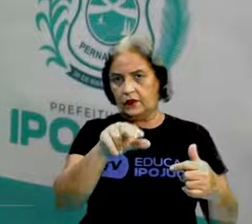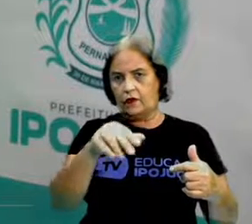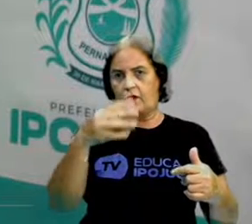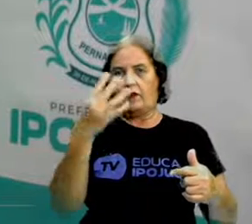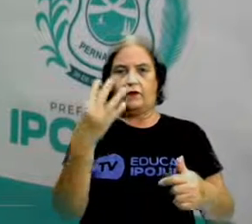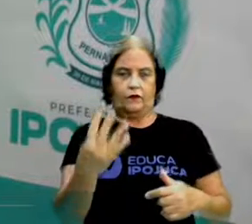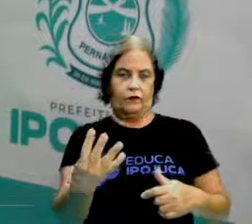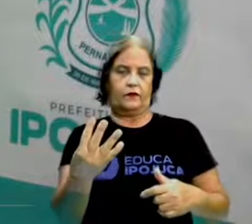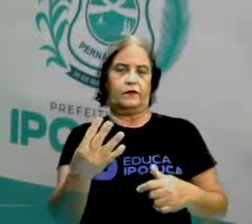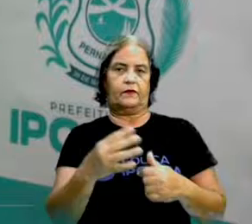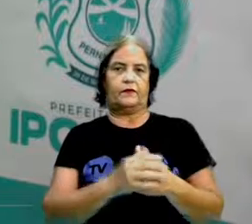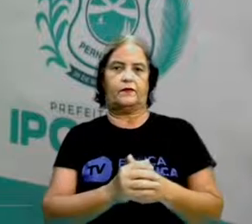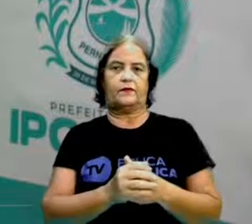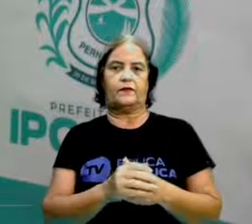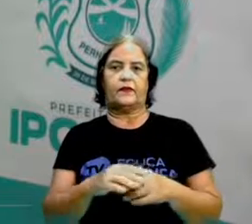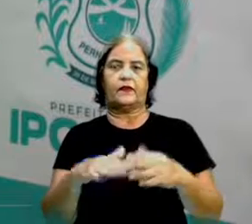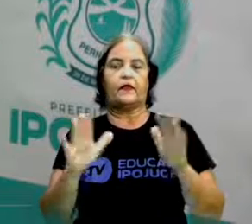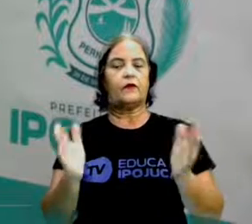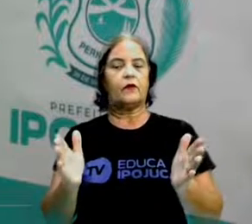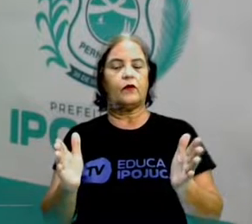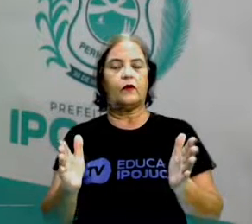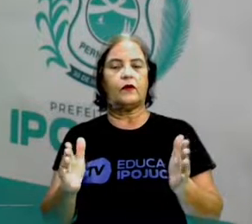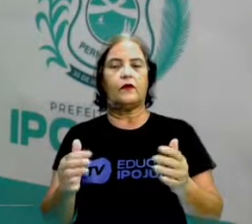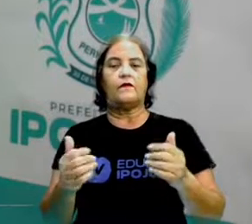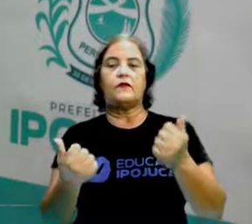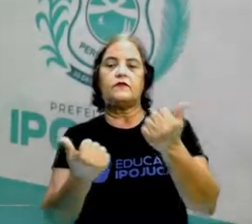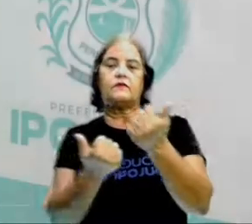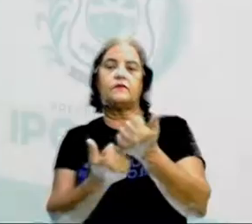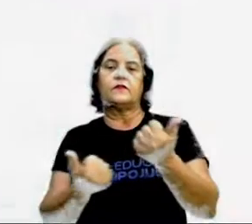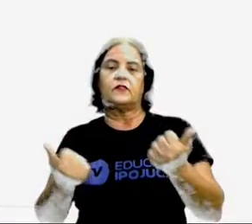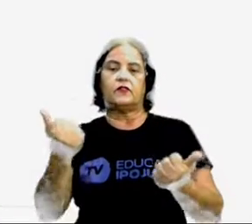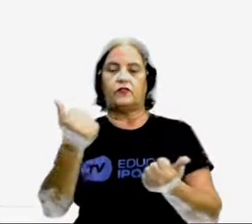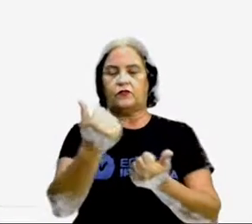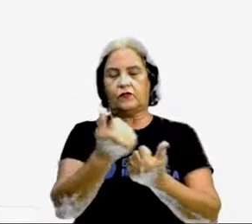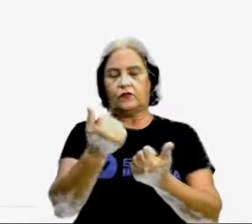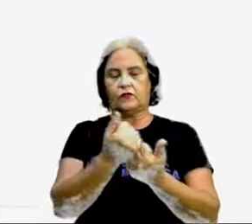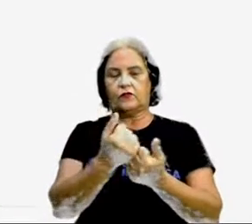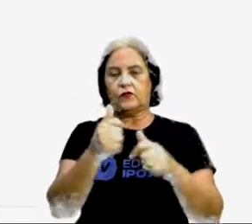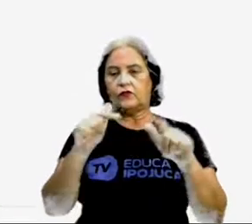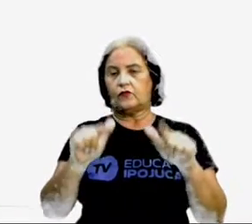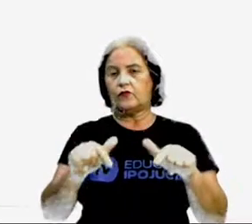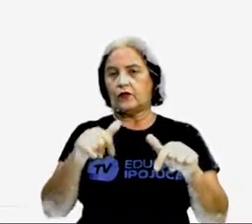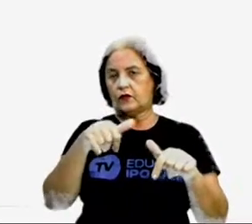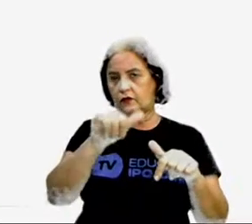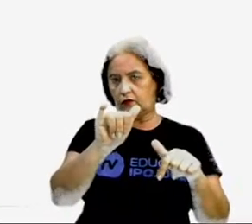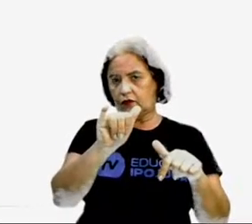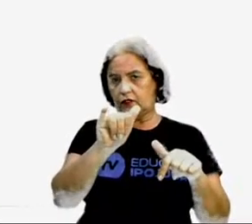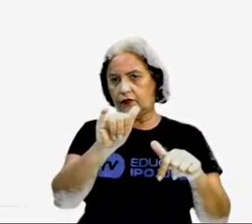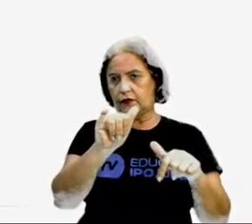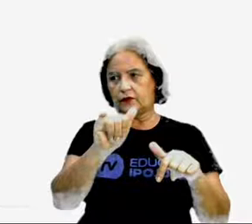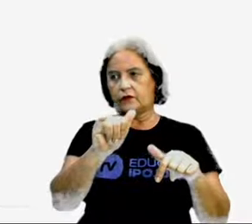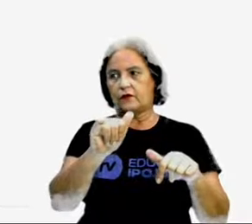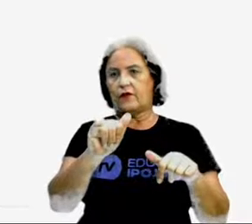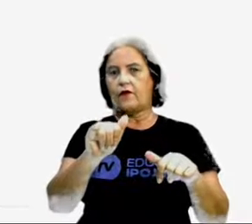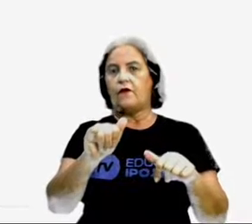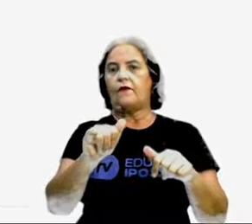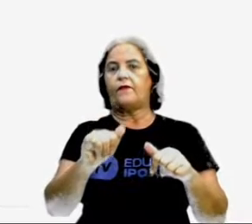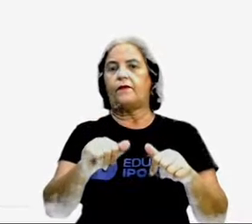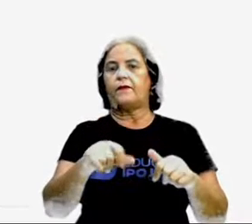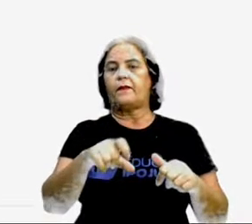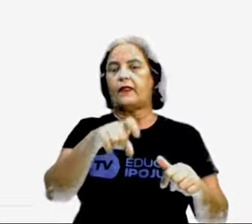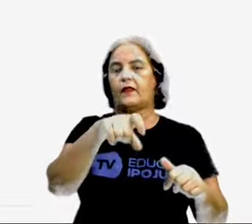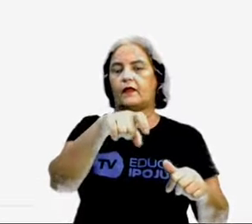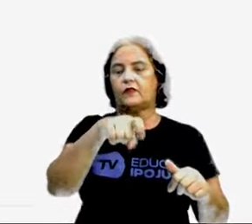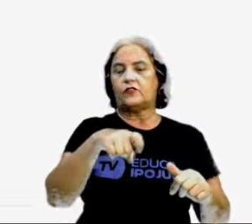só é agora substituir onde tiver y, lá em cima, naquela primeira equação ali, ó, x é